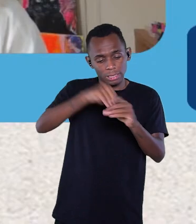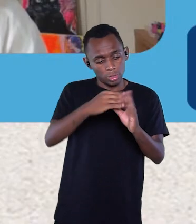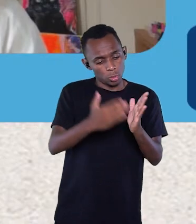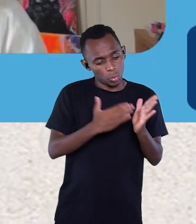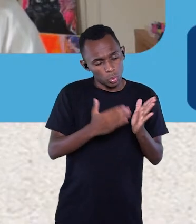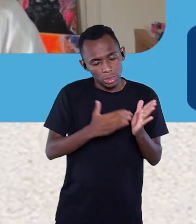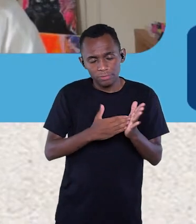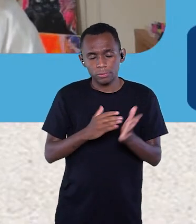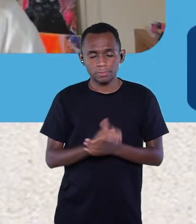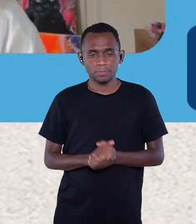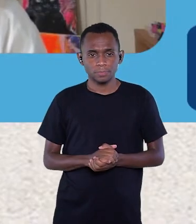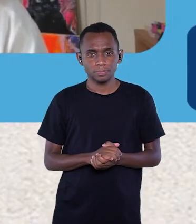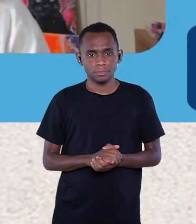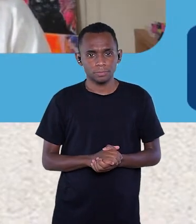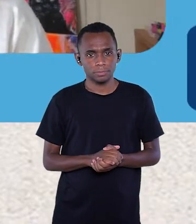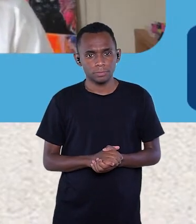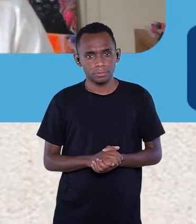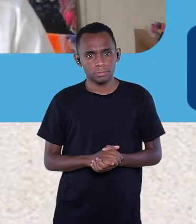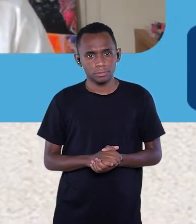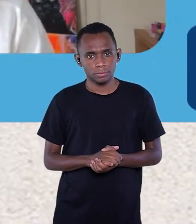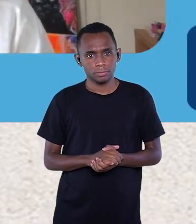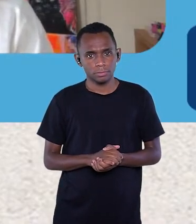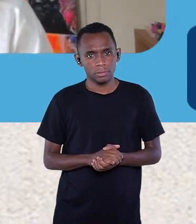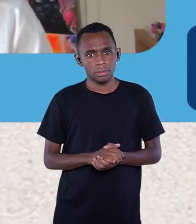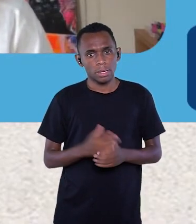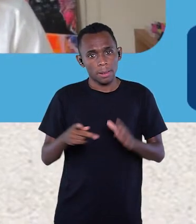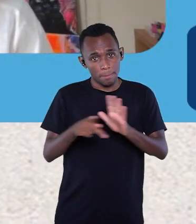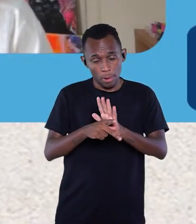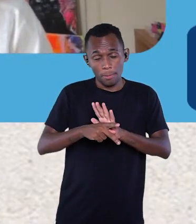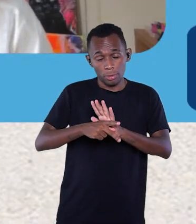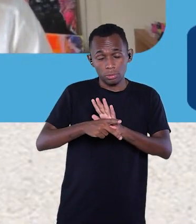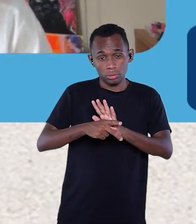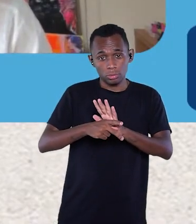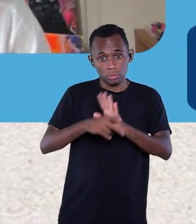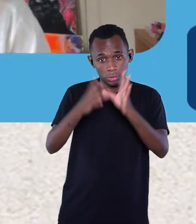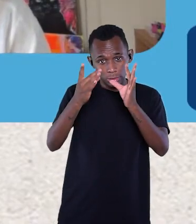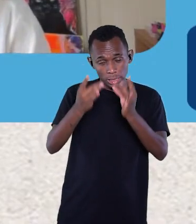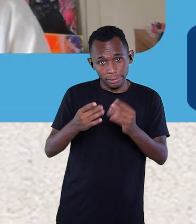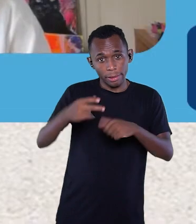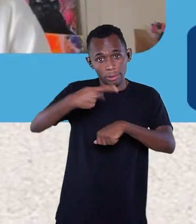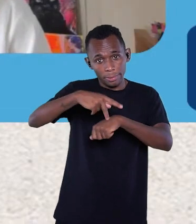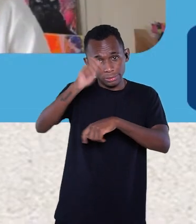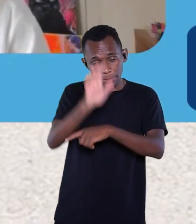livro. Você chama de a Safo brasileira.